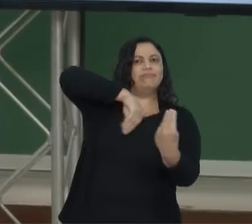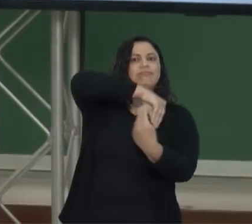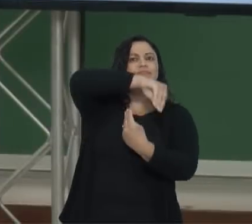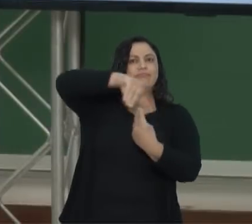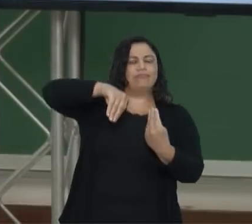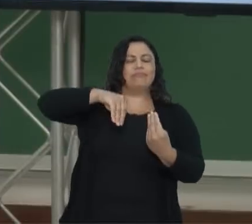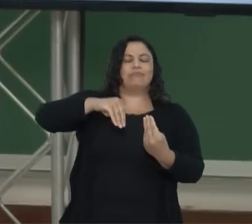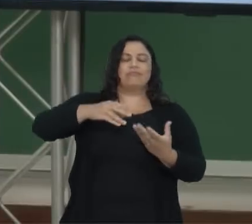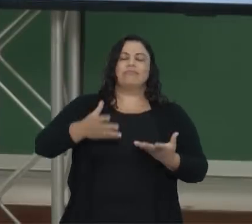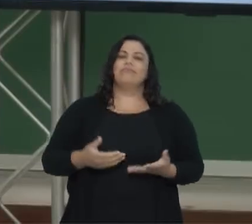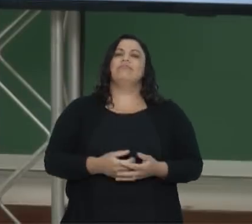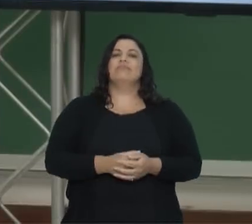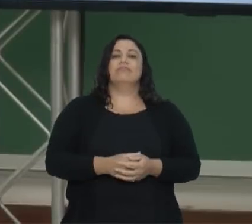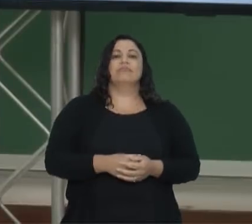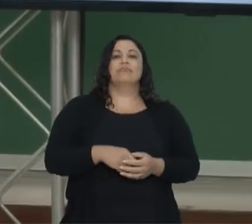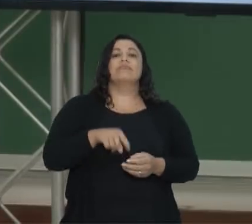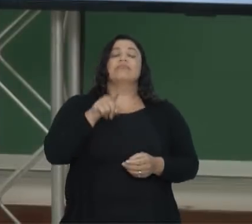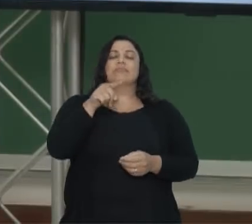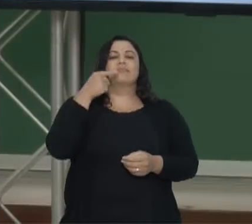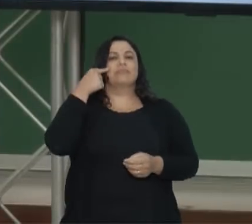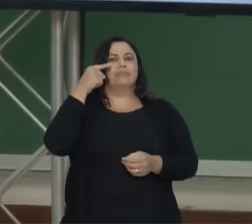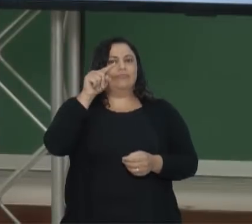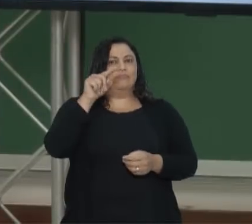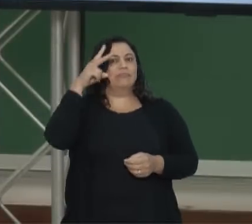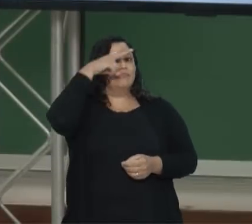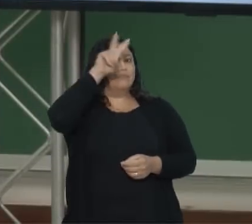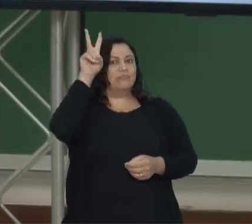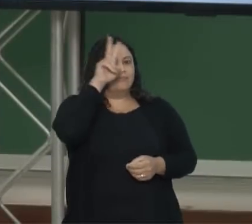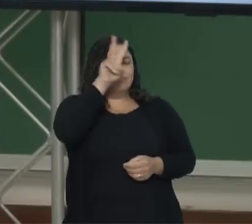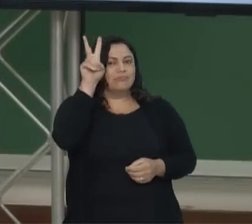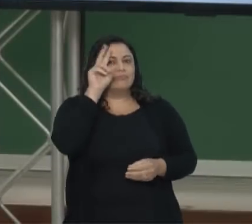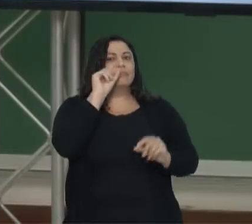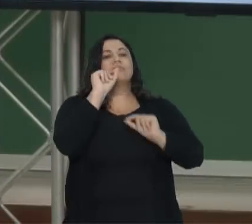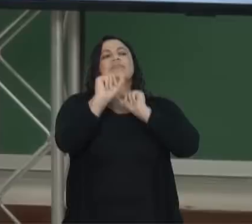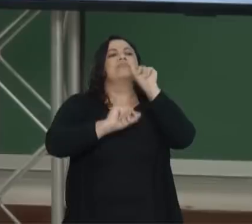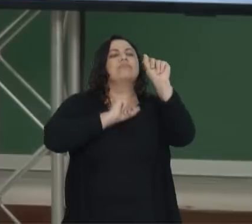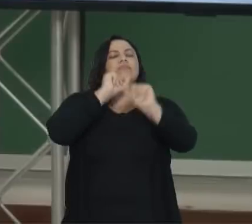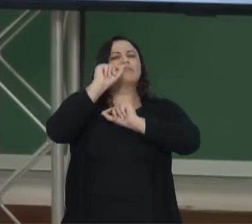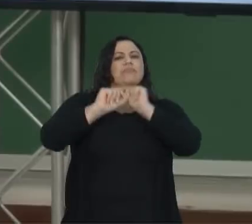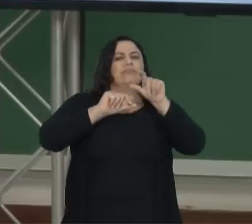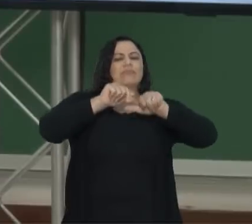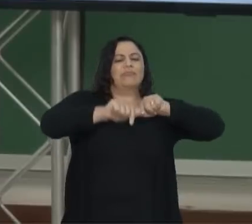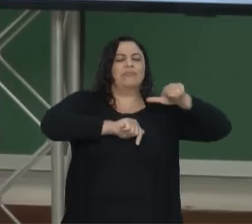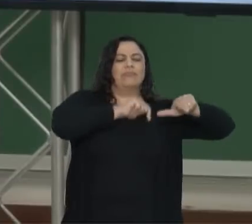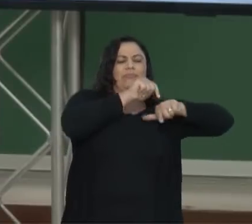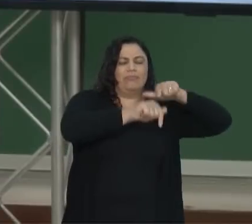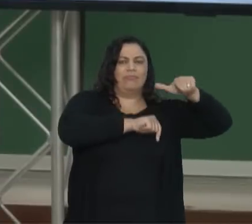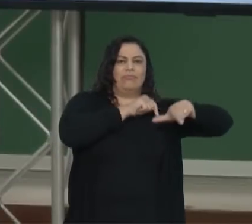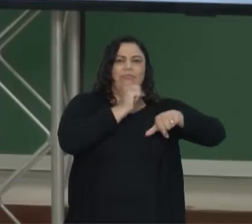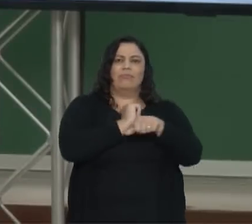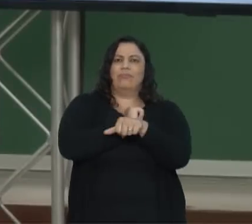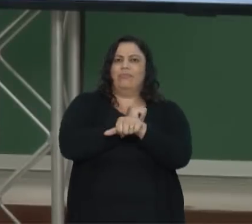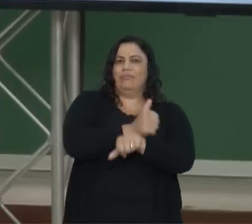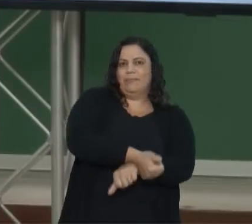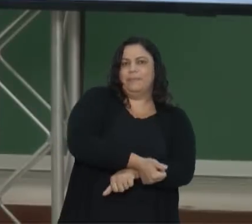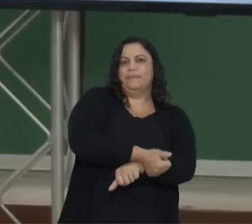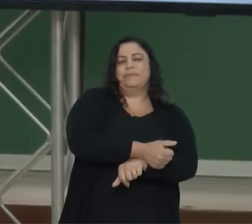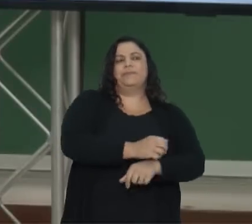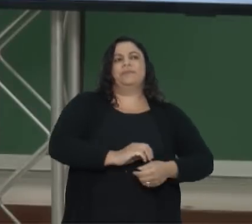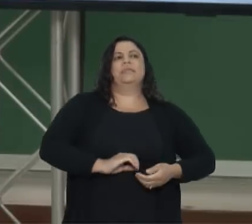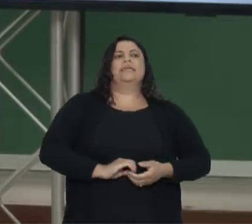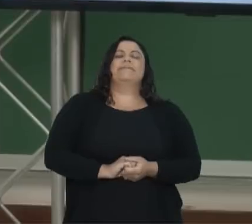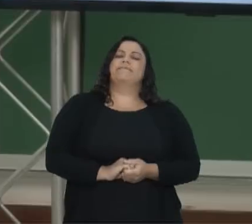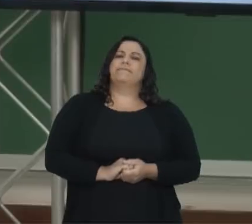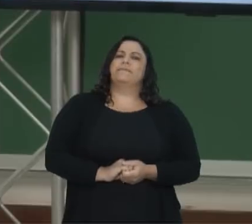Mas então, guardem bem ali a questão de como eram as condições de trabalho dos escravos.